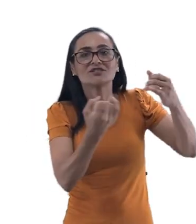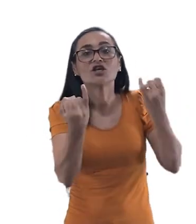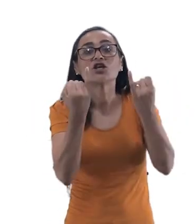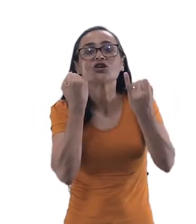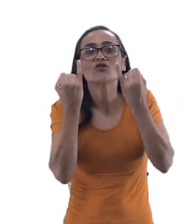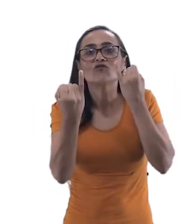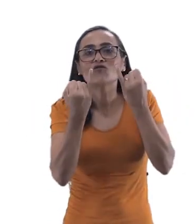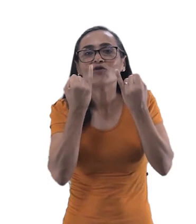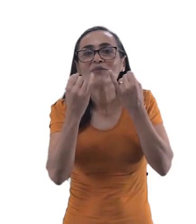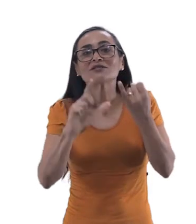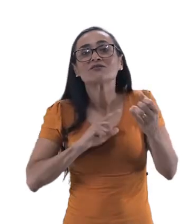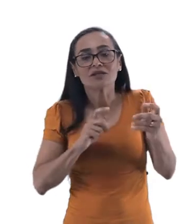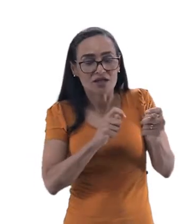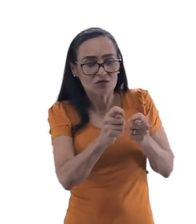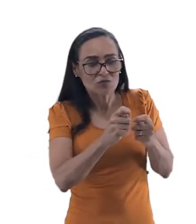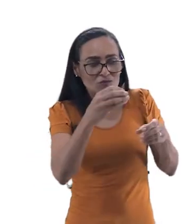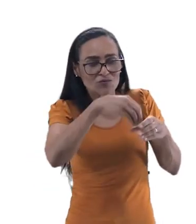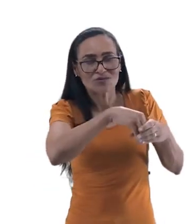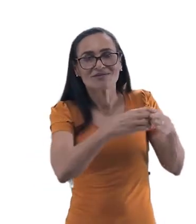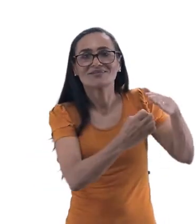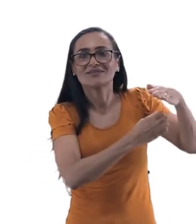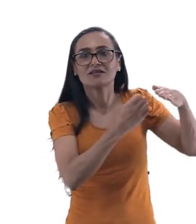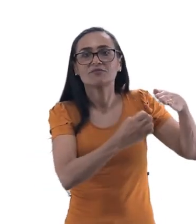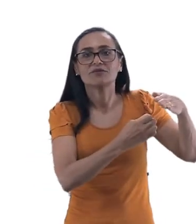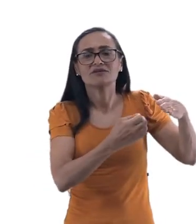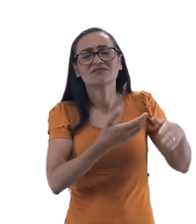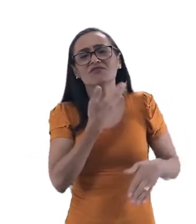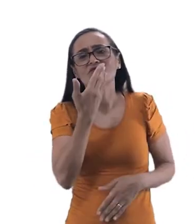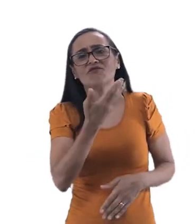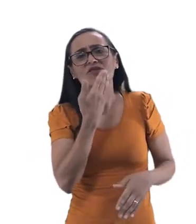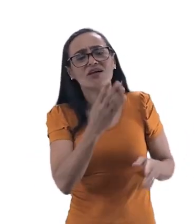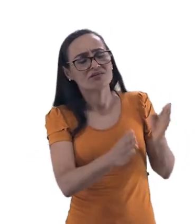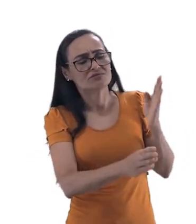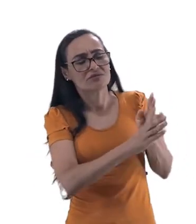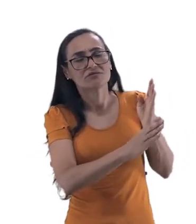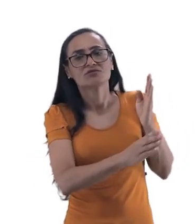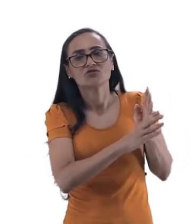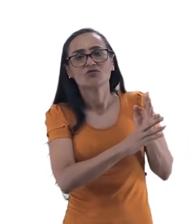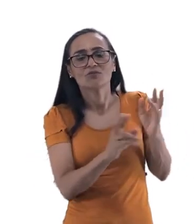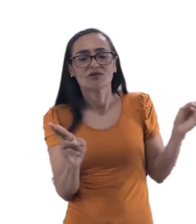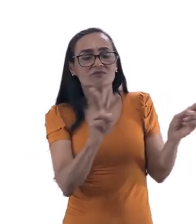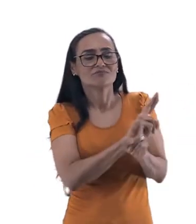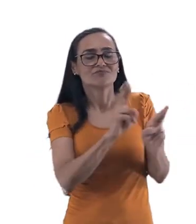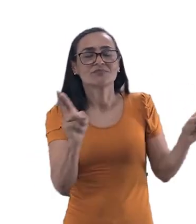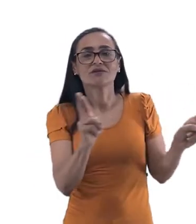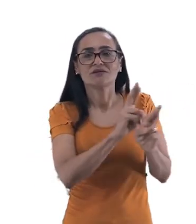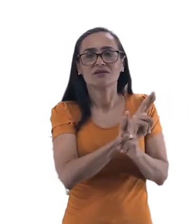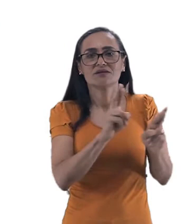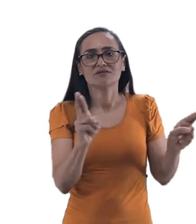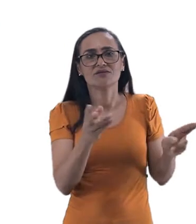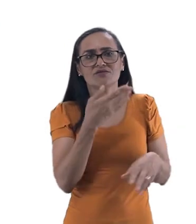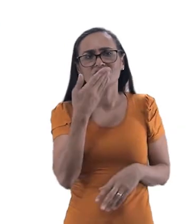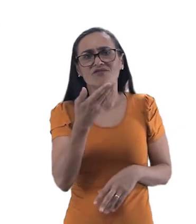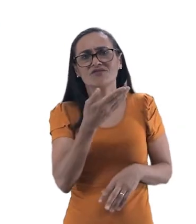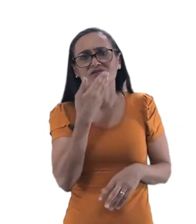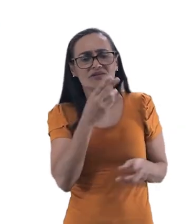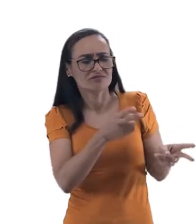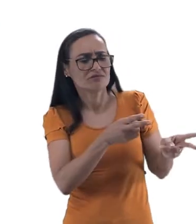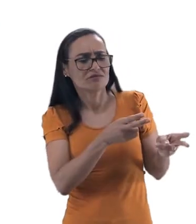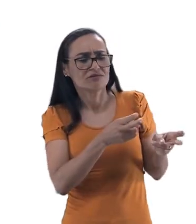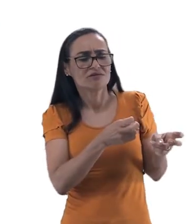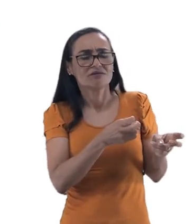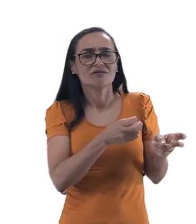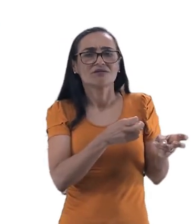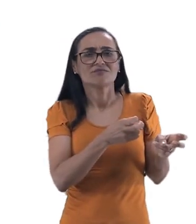mantém essas informações nos seus controles internos e são possíveis de identificar e de fazer as relações. Foi